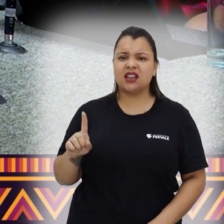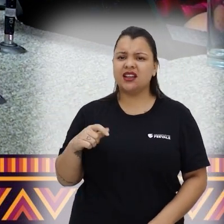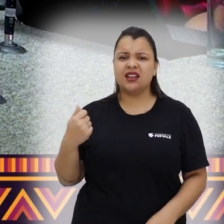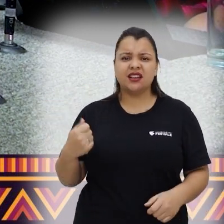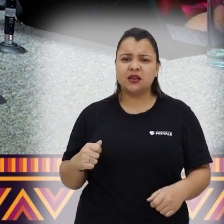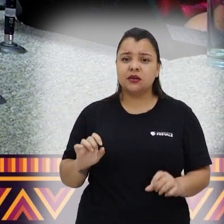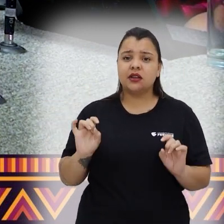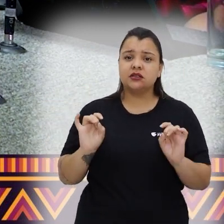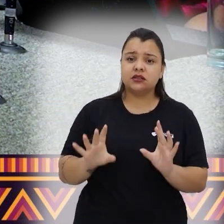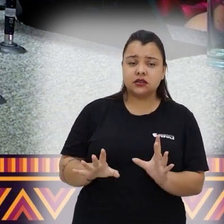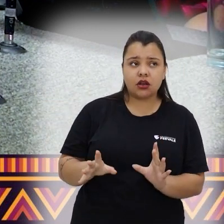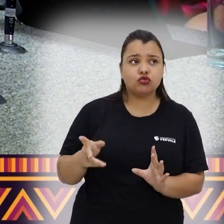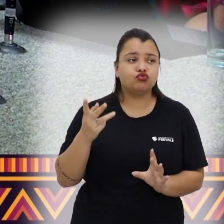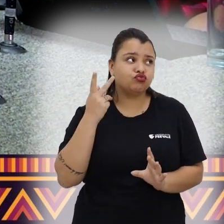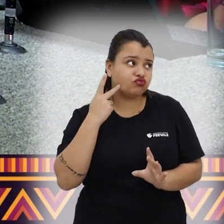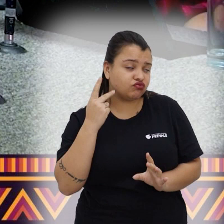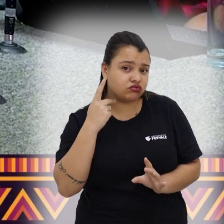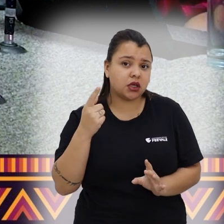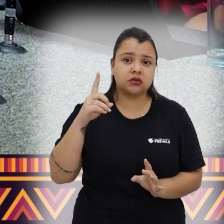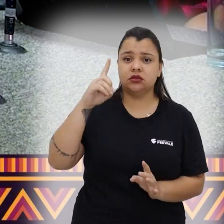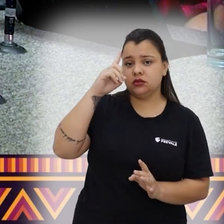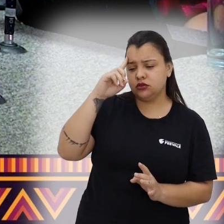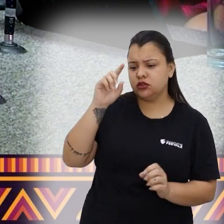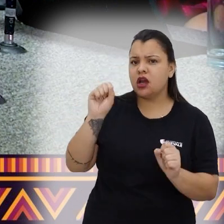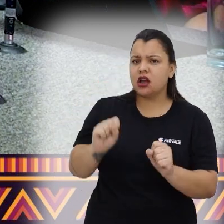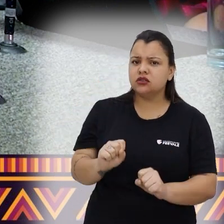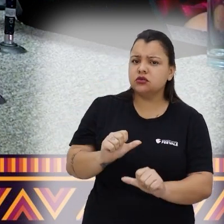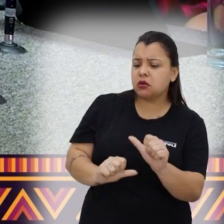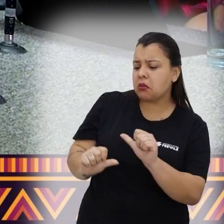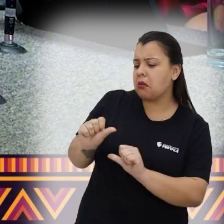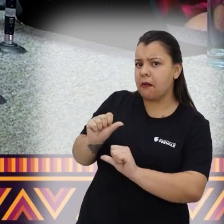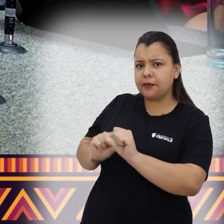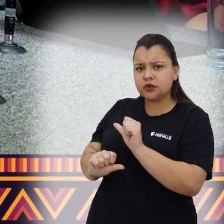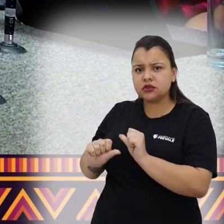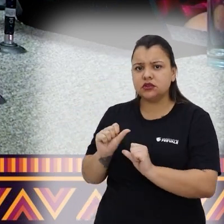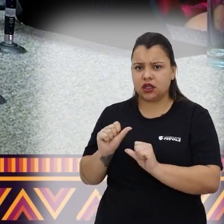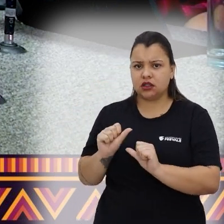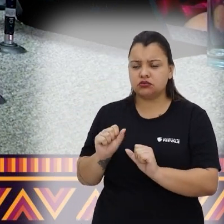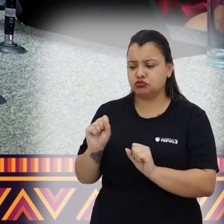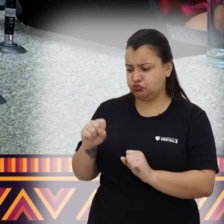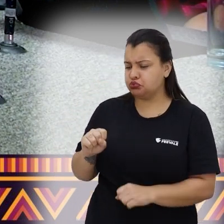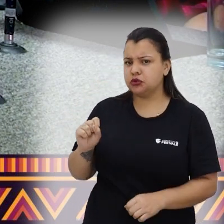do rito tradicional, a gente pode diversificar esses ritos, né?